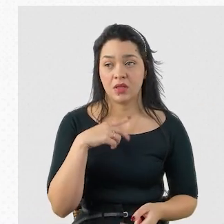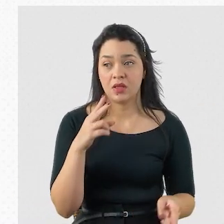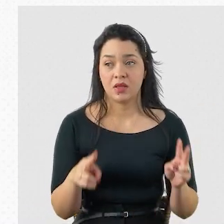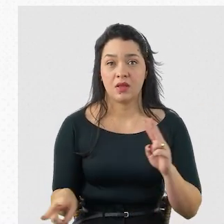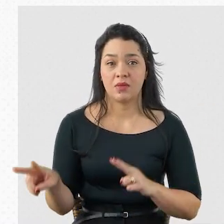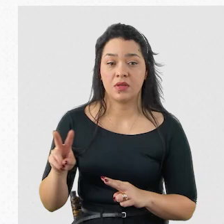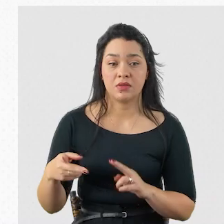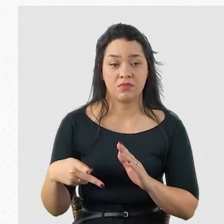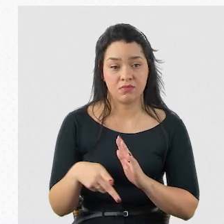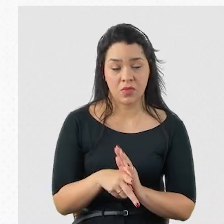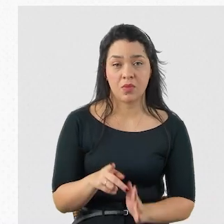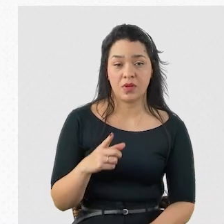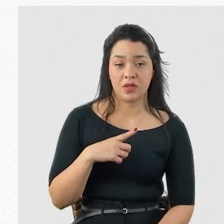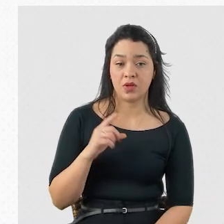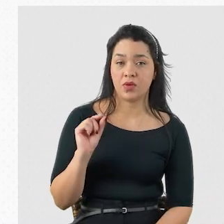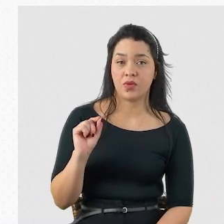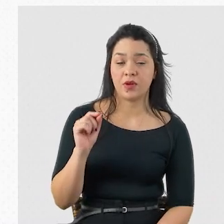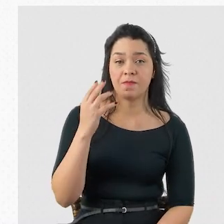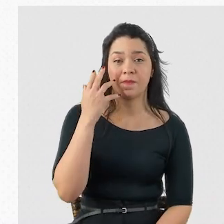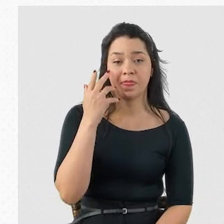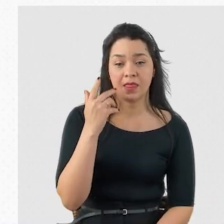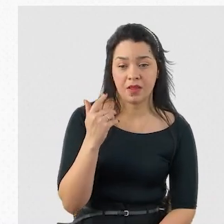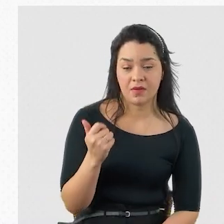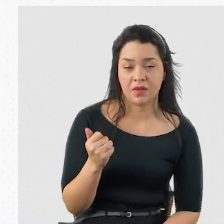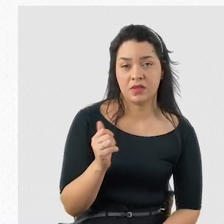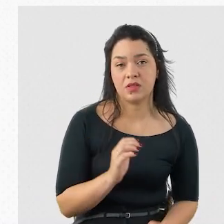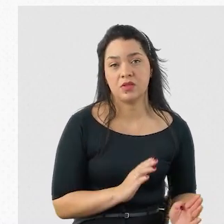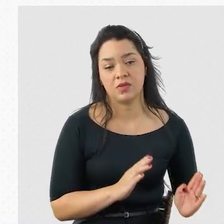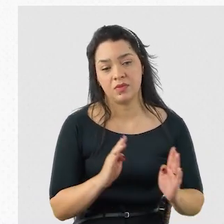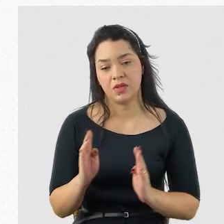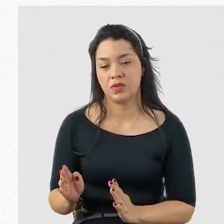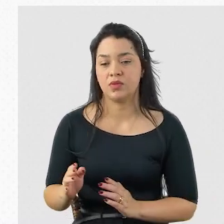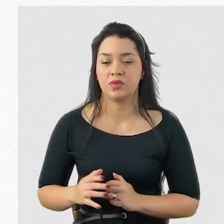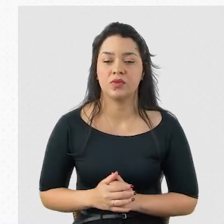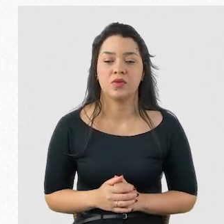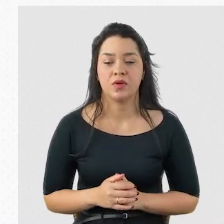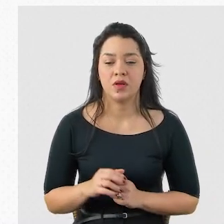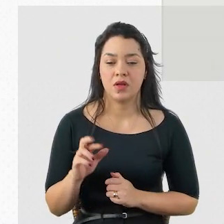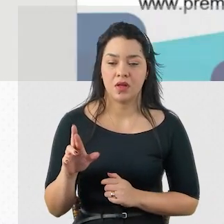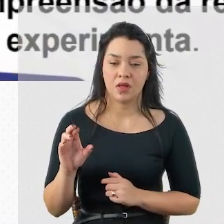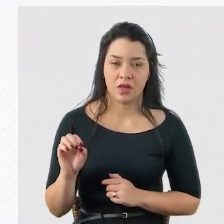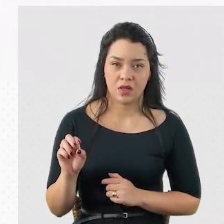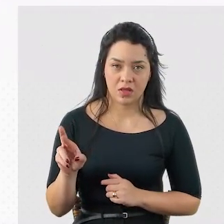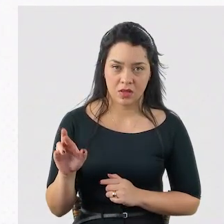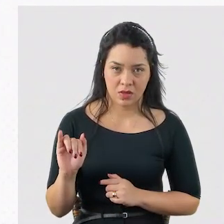tem da infância no período em Roraima.